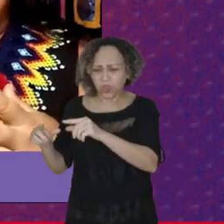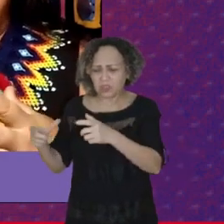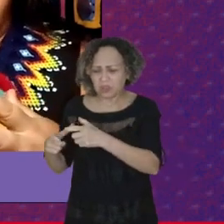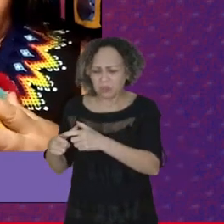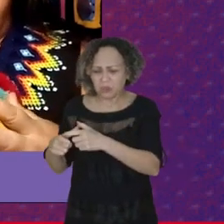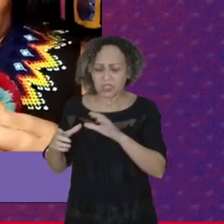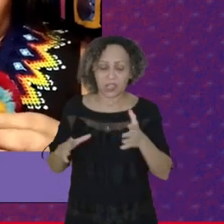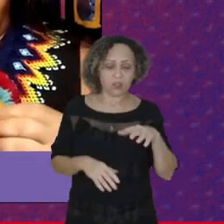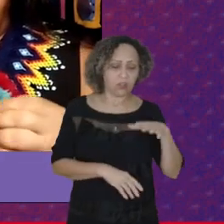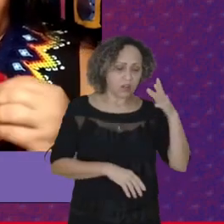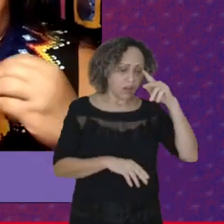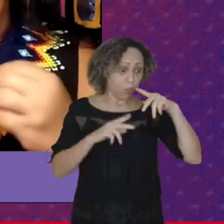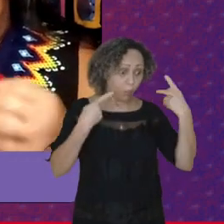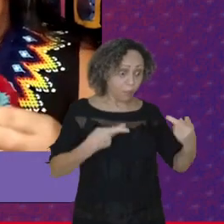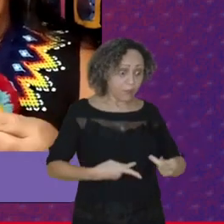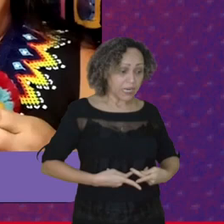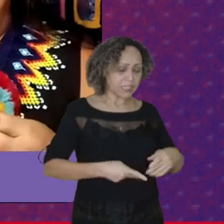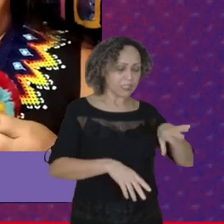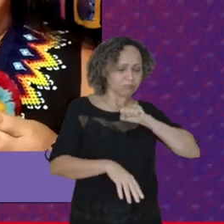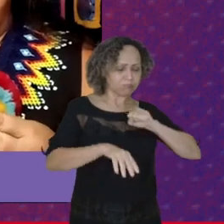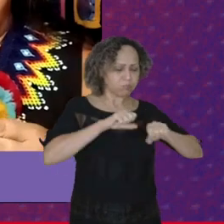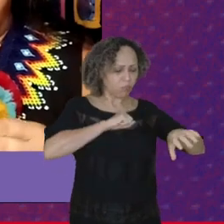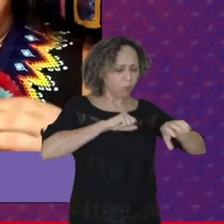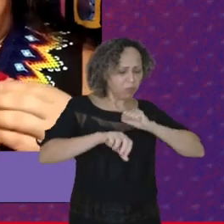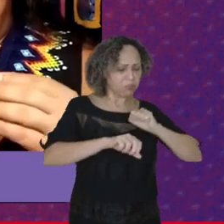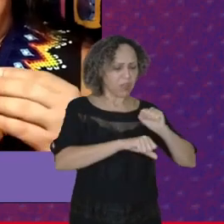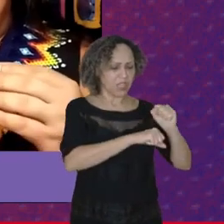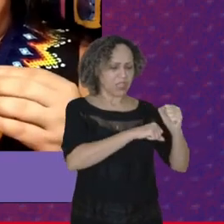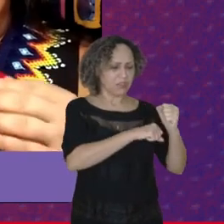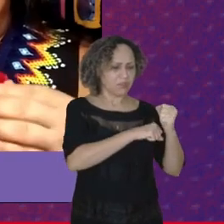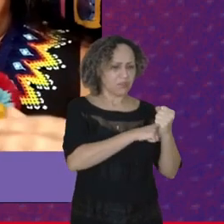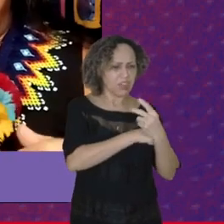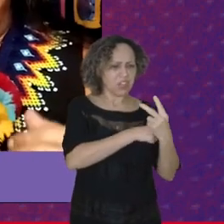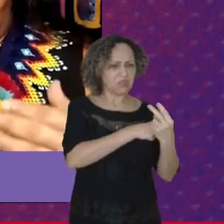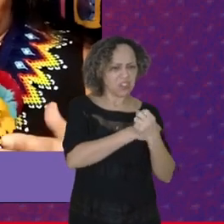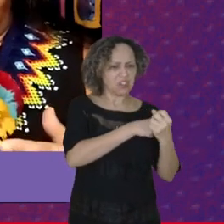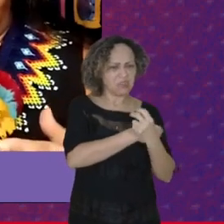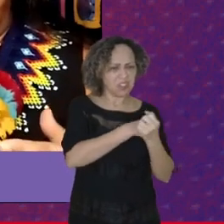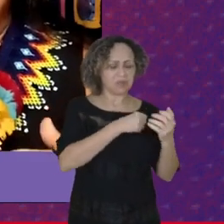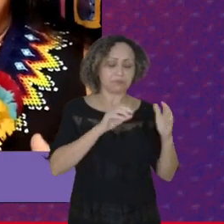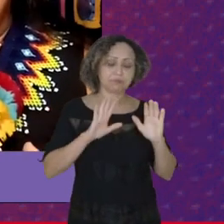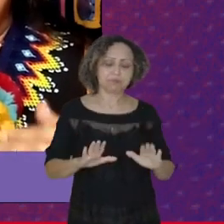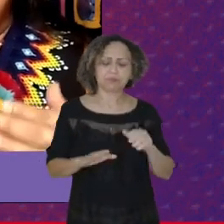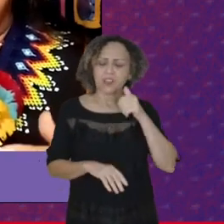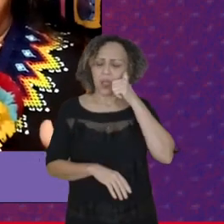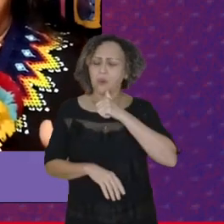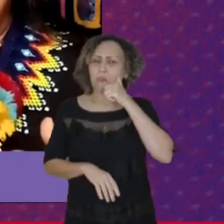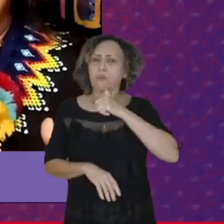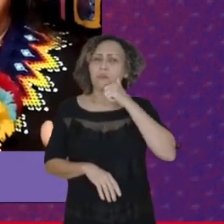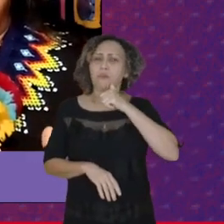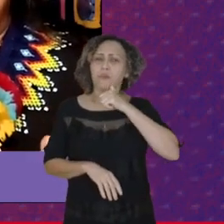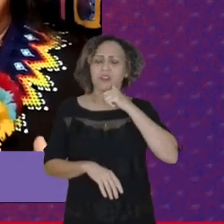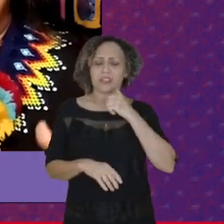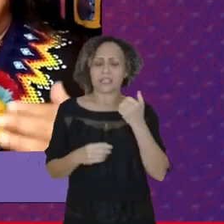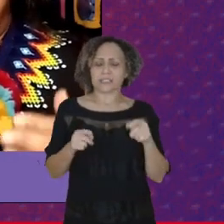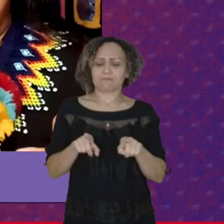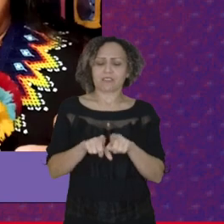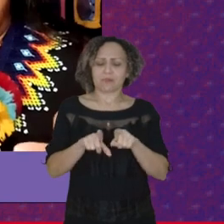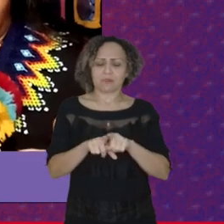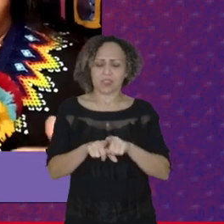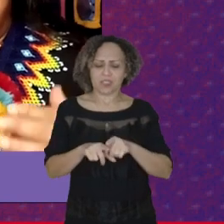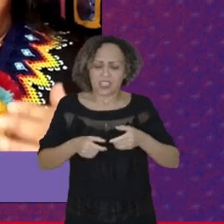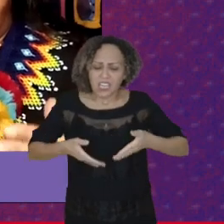vagina, mas mulheres de espíritos, mulheres que vieram em corpos de homens, mas que também são